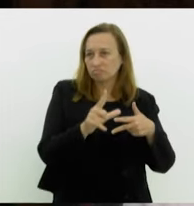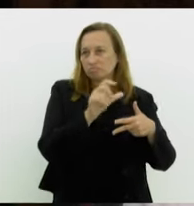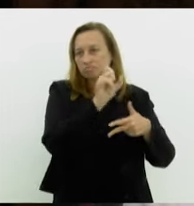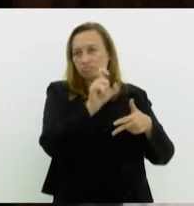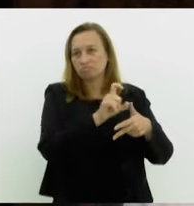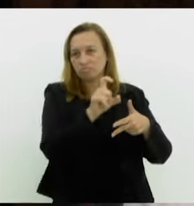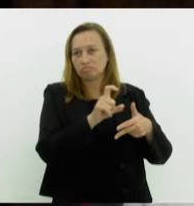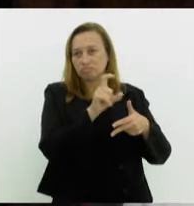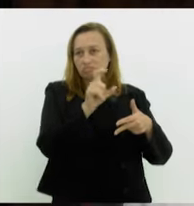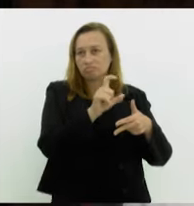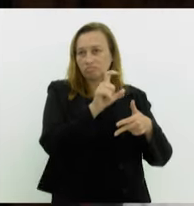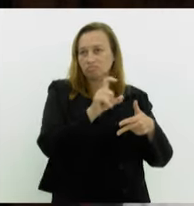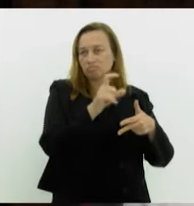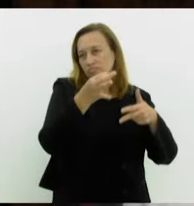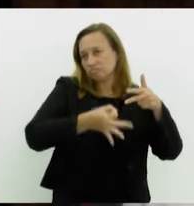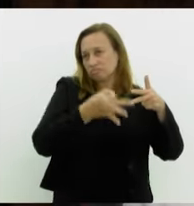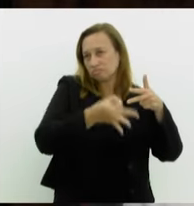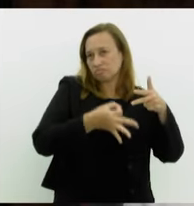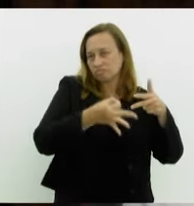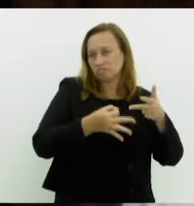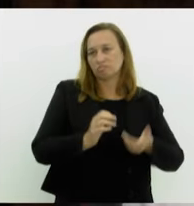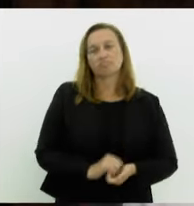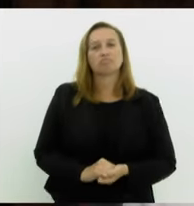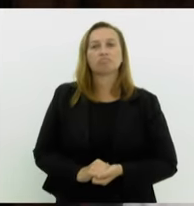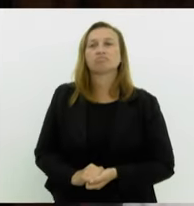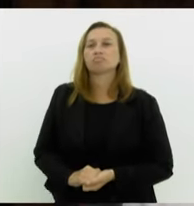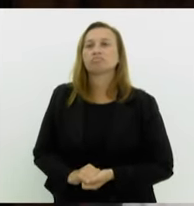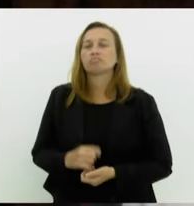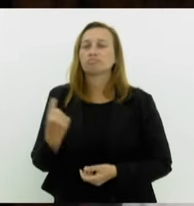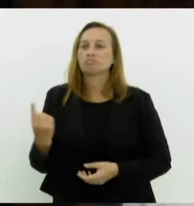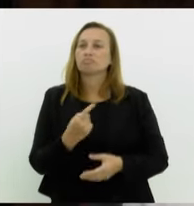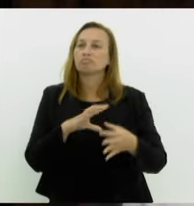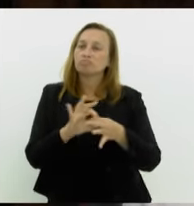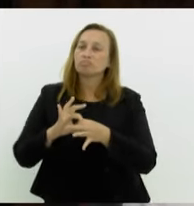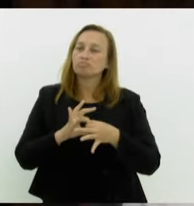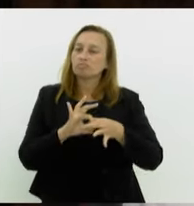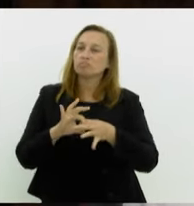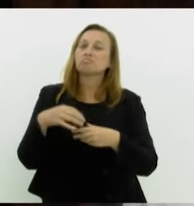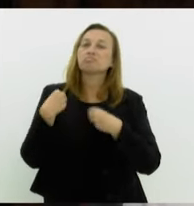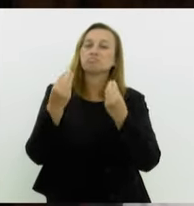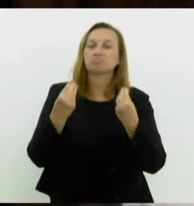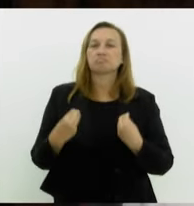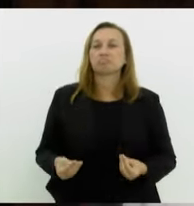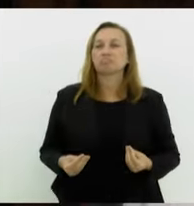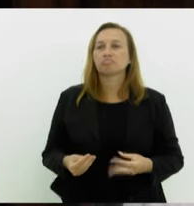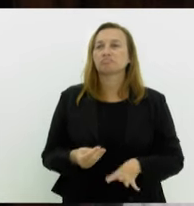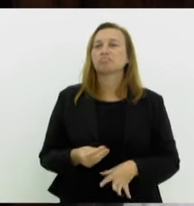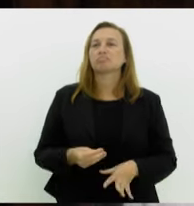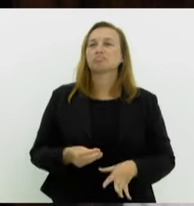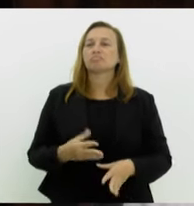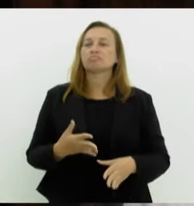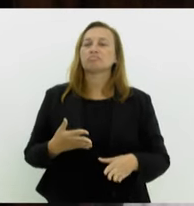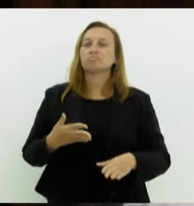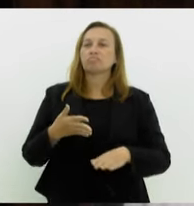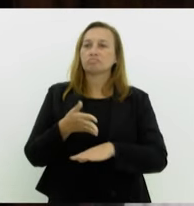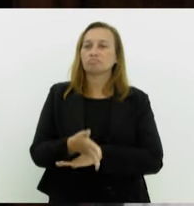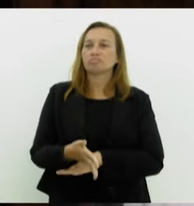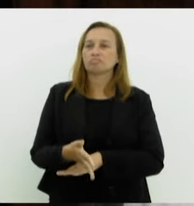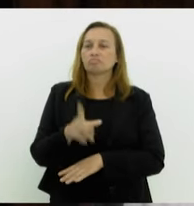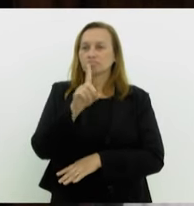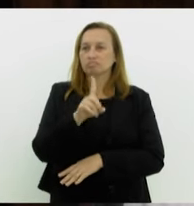executivo Eloí se é do Judiciário nós estamos Unidas Para quê Para que faça chegar o direito na